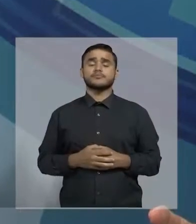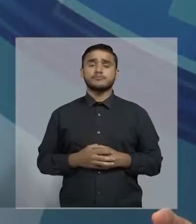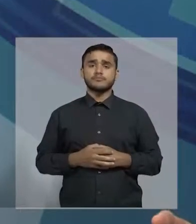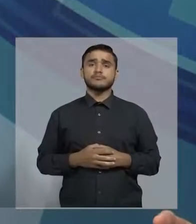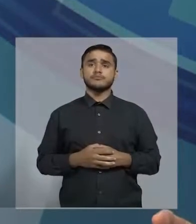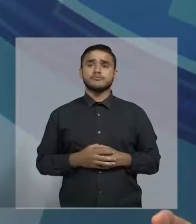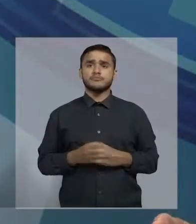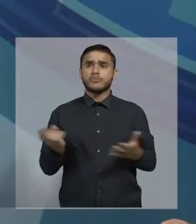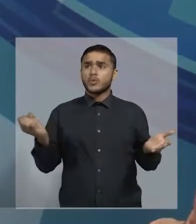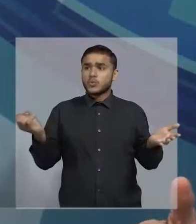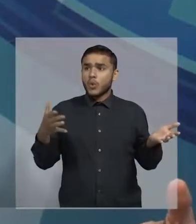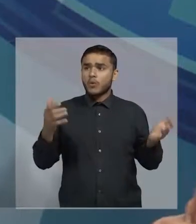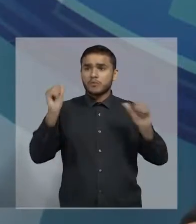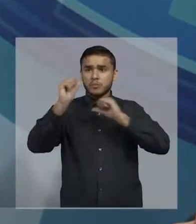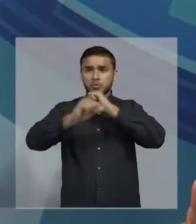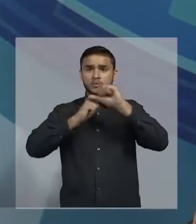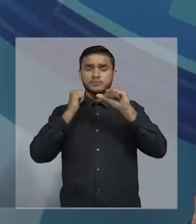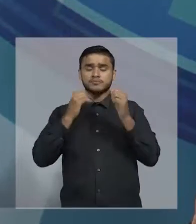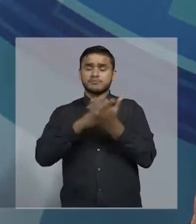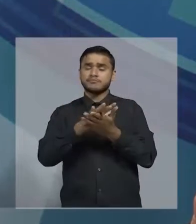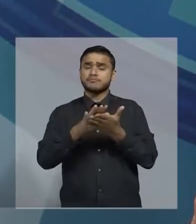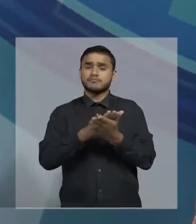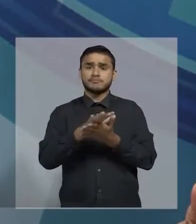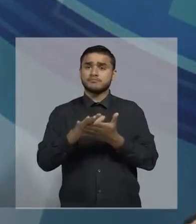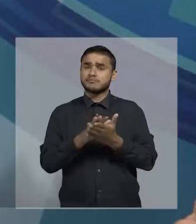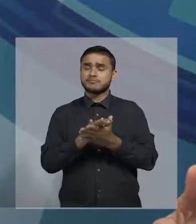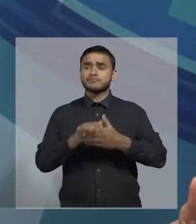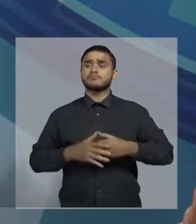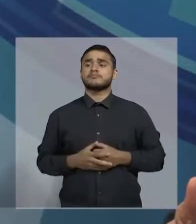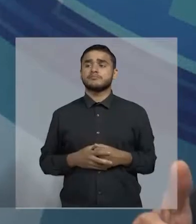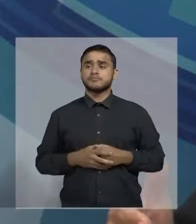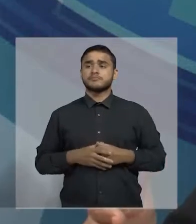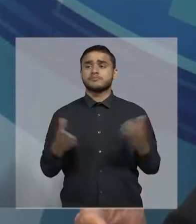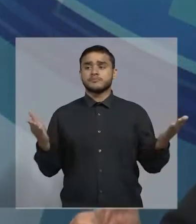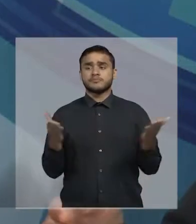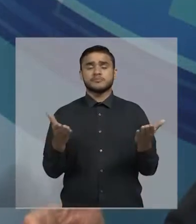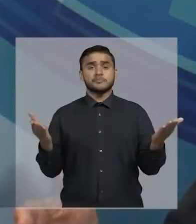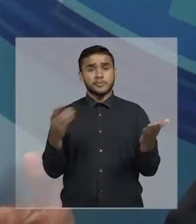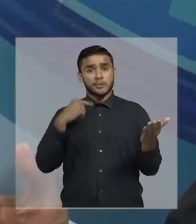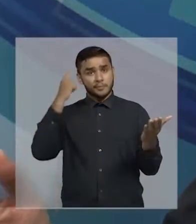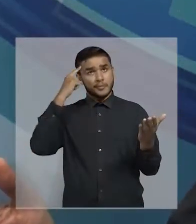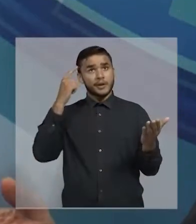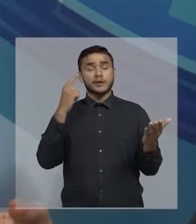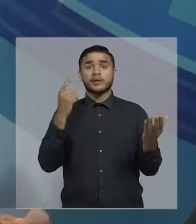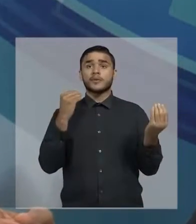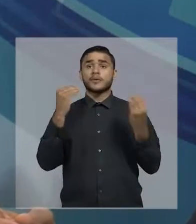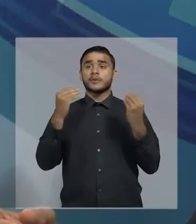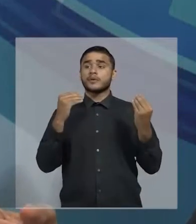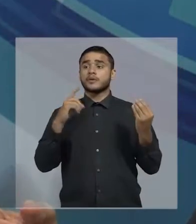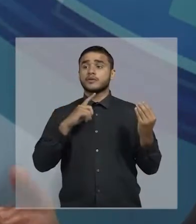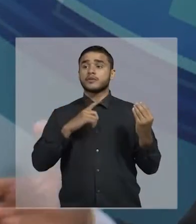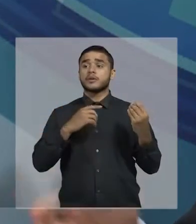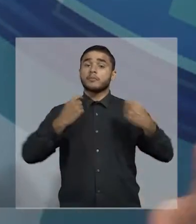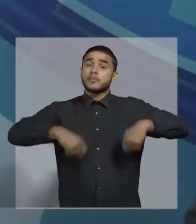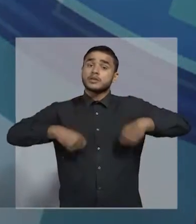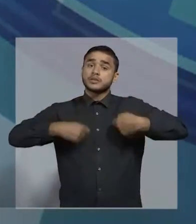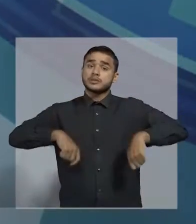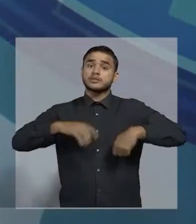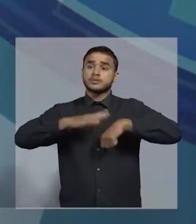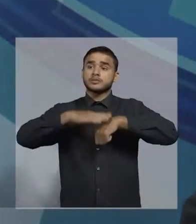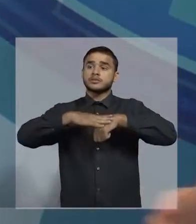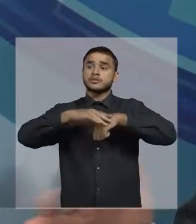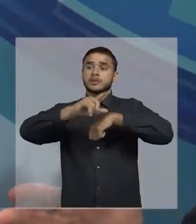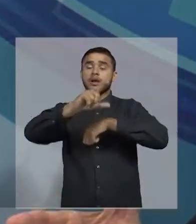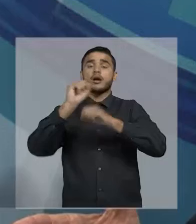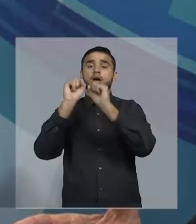assim... Inclusive, hoje já se fala que talvez a renovação nas casas legislativas seja menor do